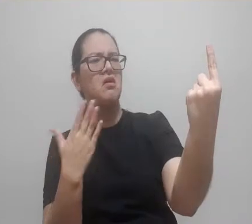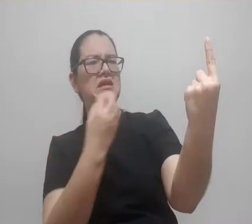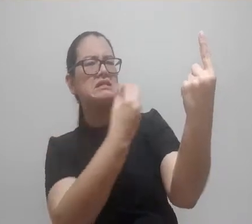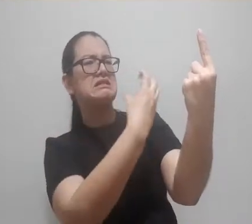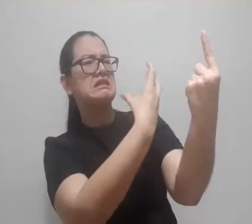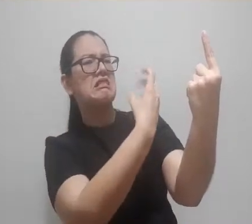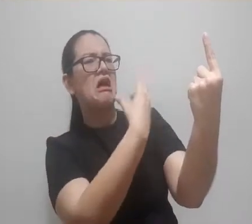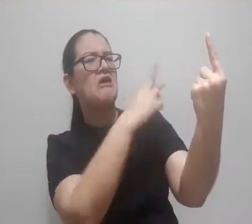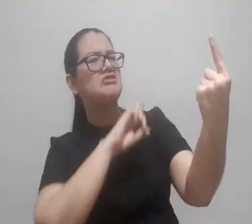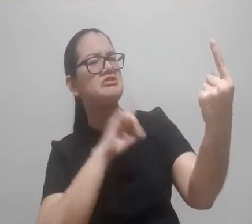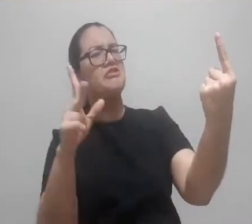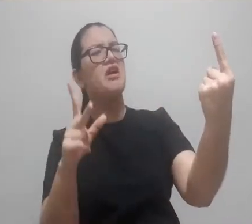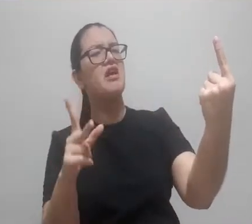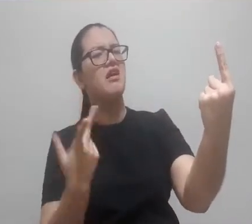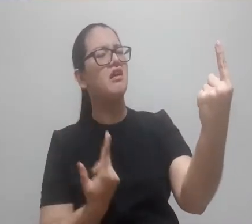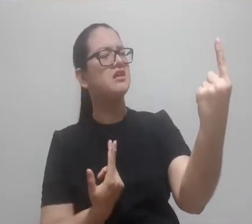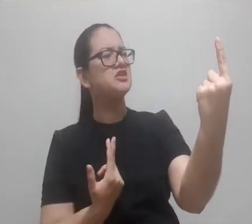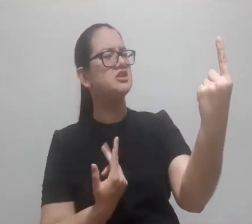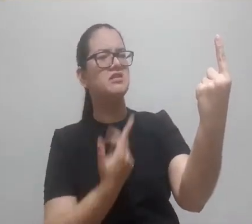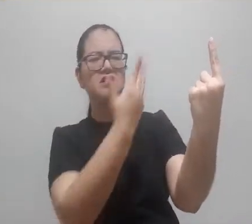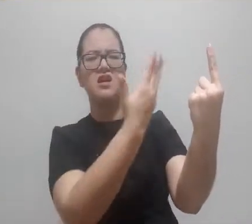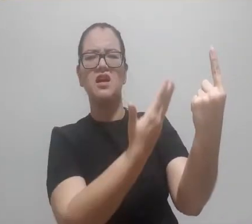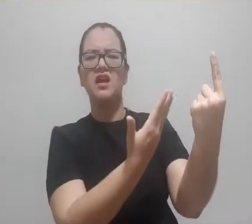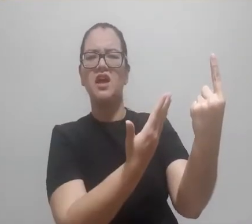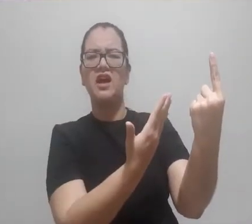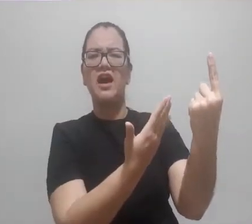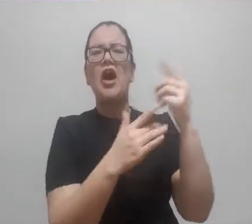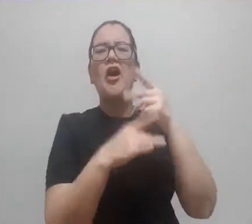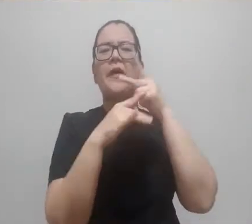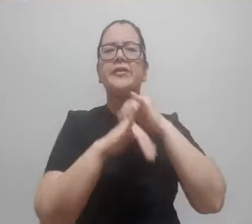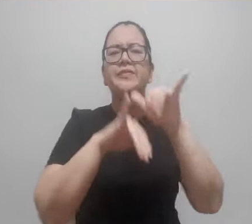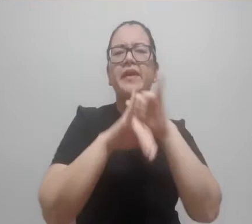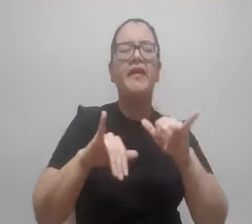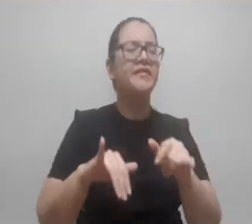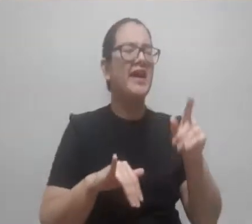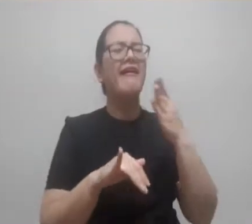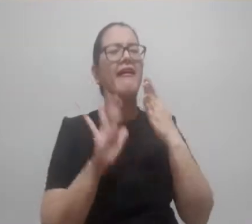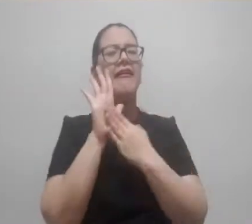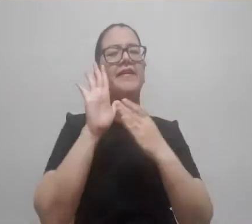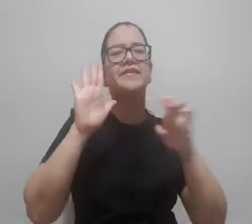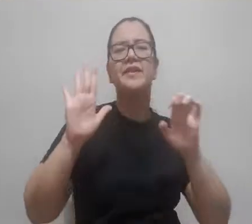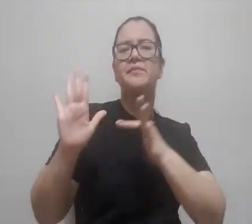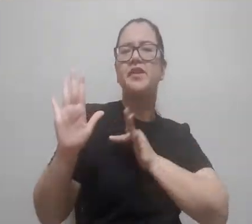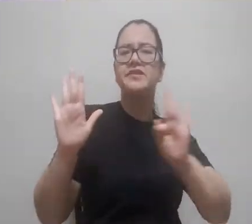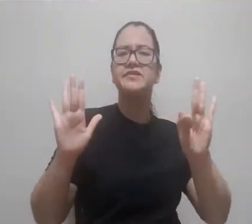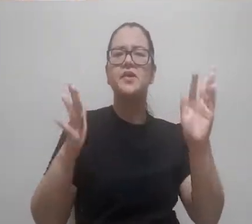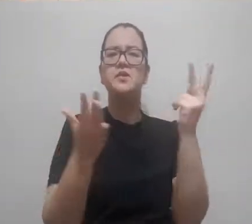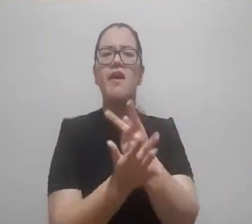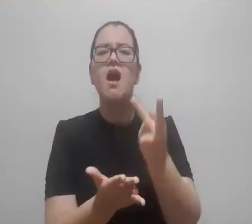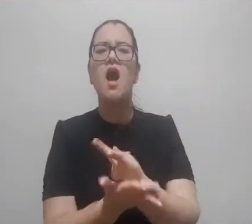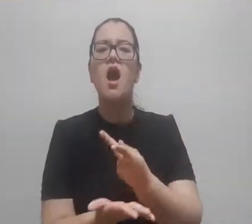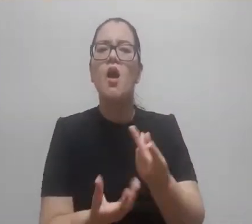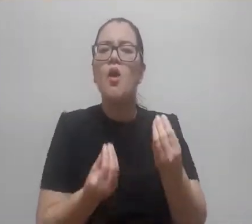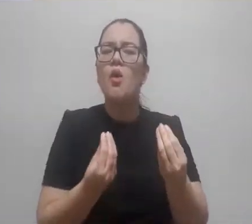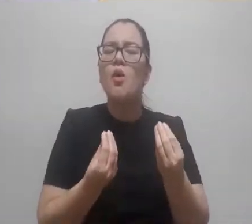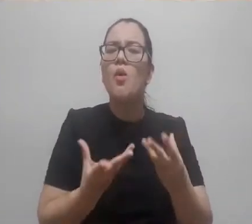autorizado deles. Jesus não só pregava de modo diferente, você vê que depois de um discurso as pessoas ficavam assim, vixe, como que ele ensina